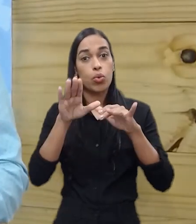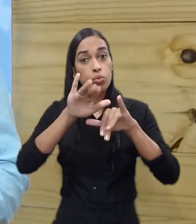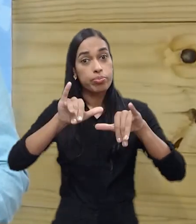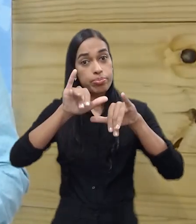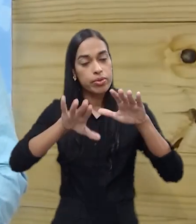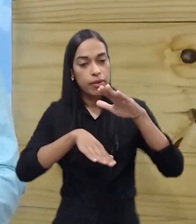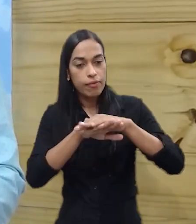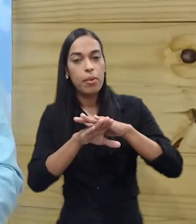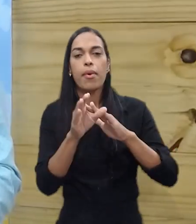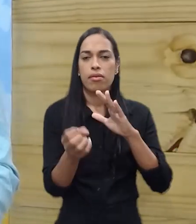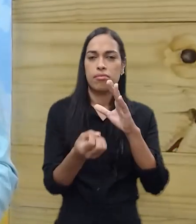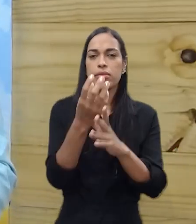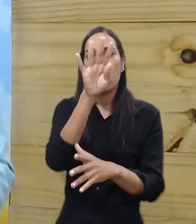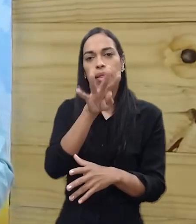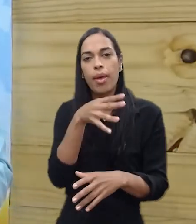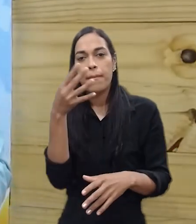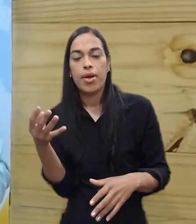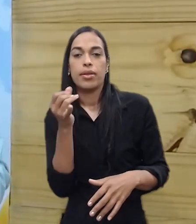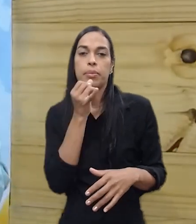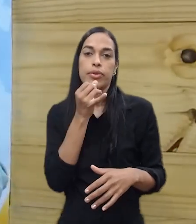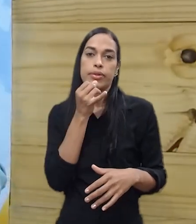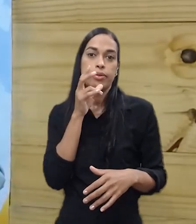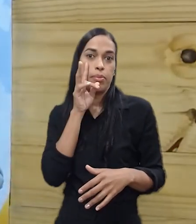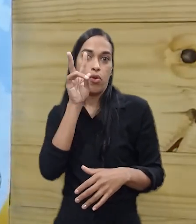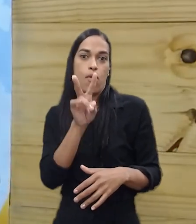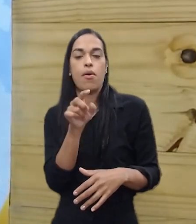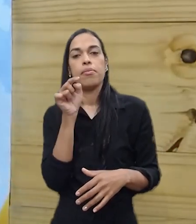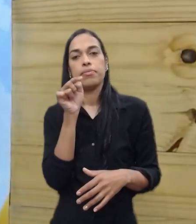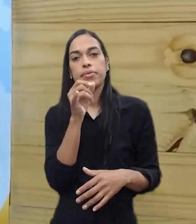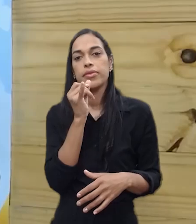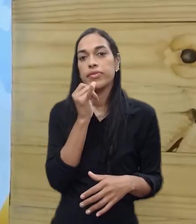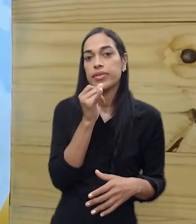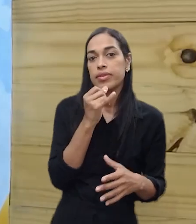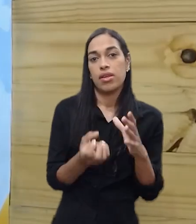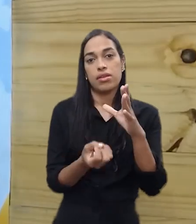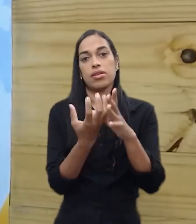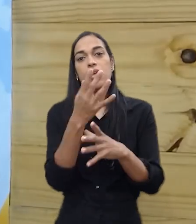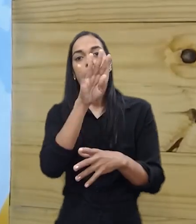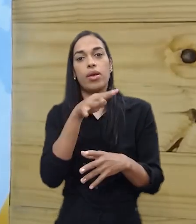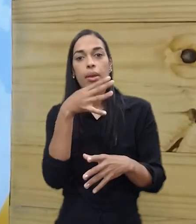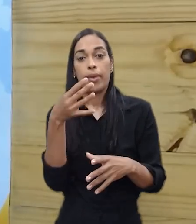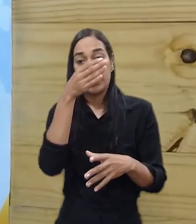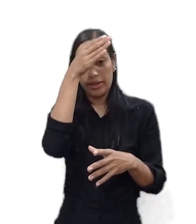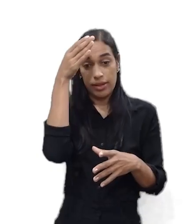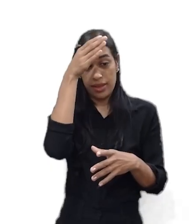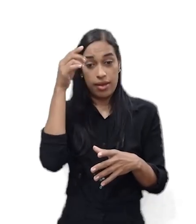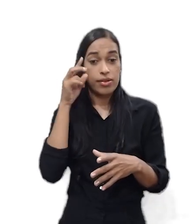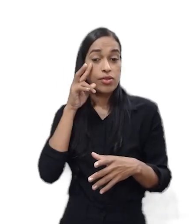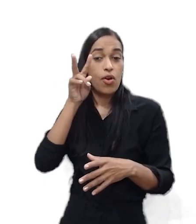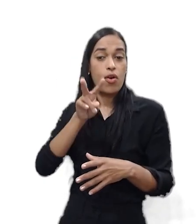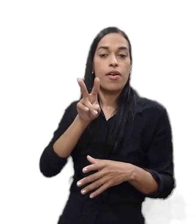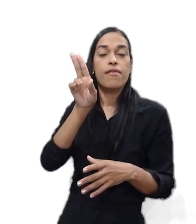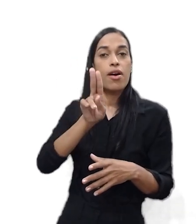pode ser criada a tabela. Aqui está um exemplo para você criar uma tabela de clientes,